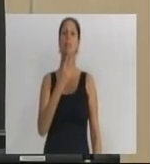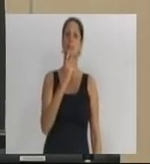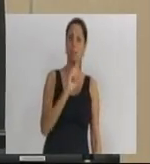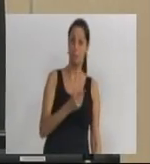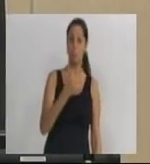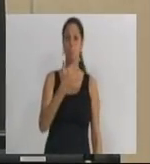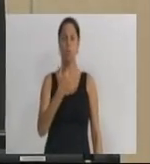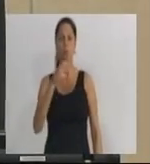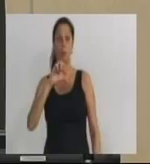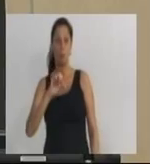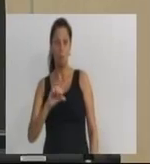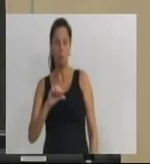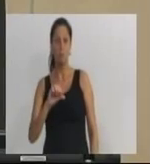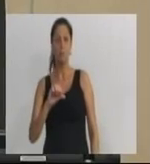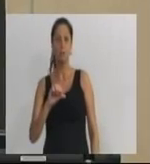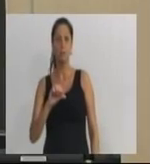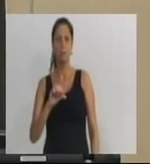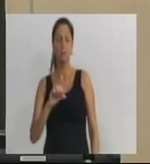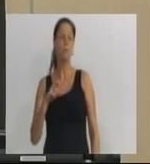129 de autoria do vereador